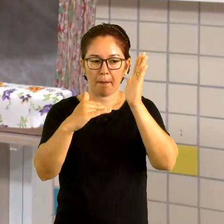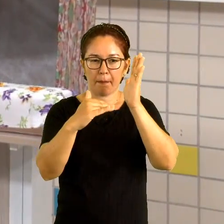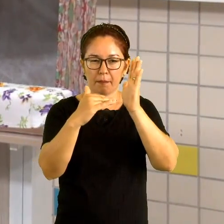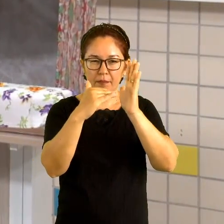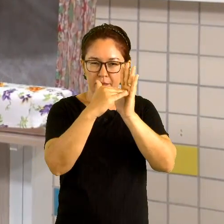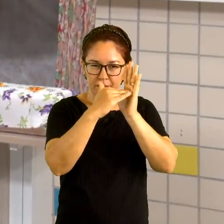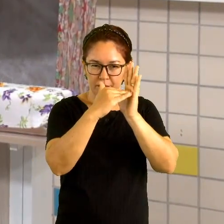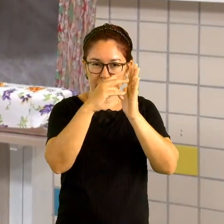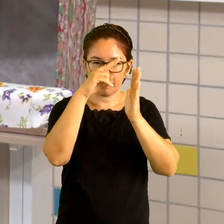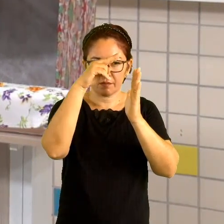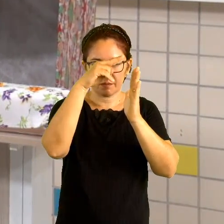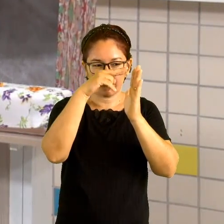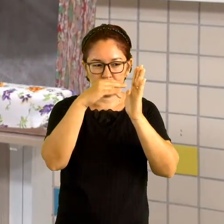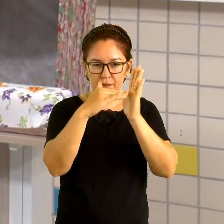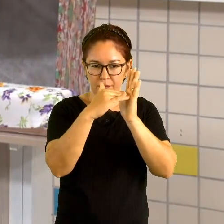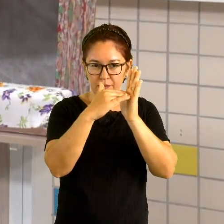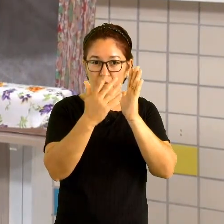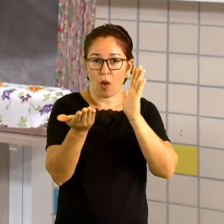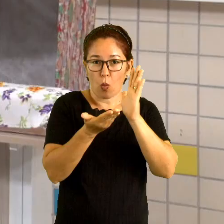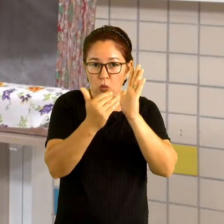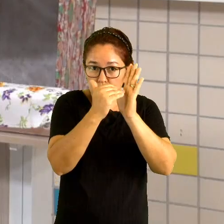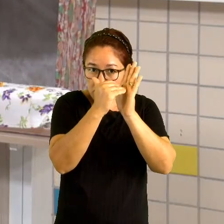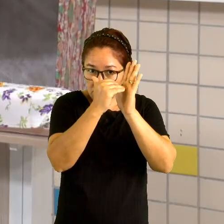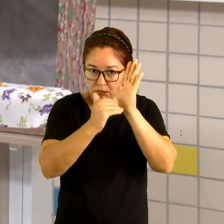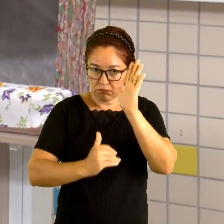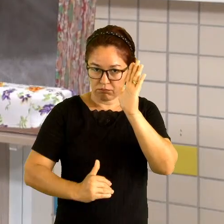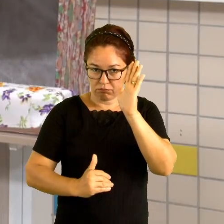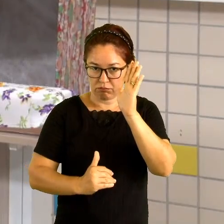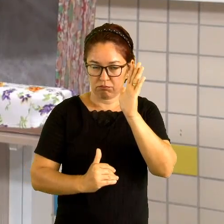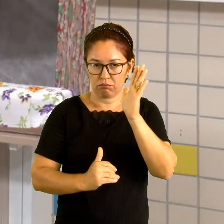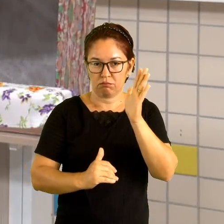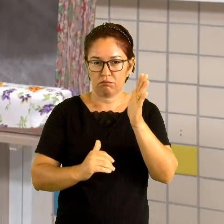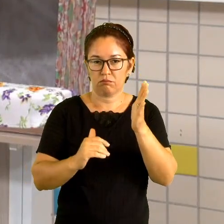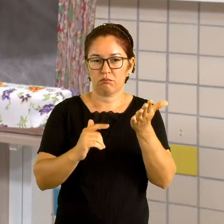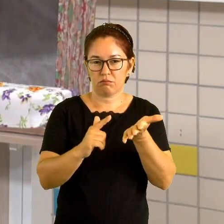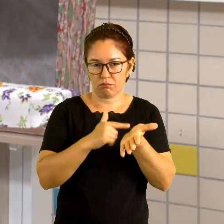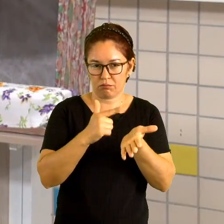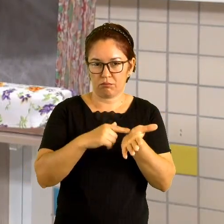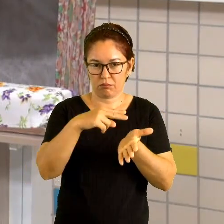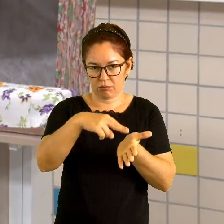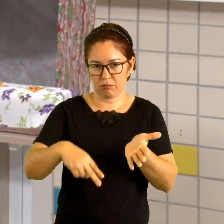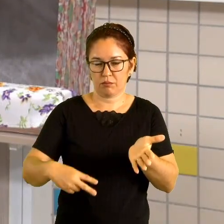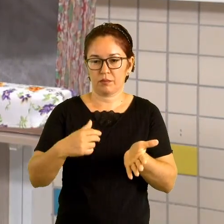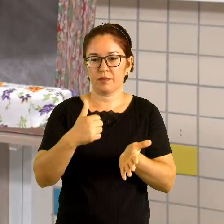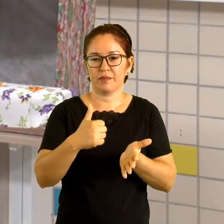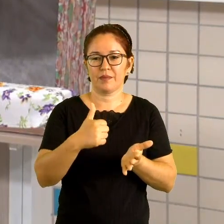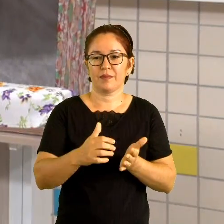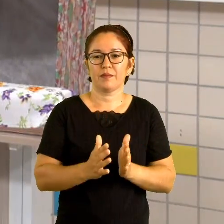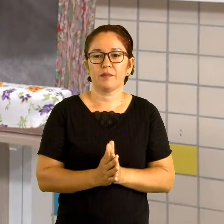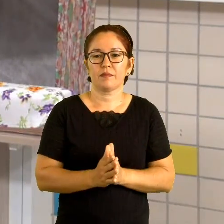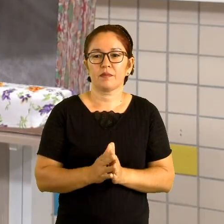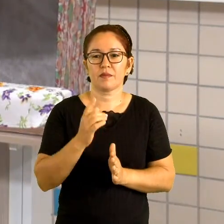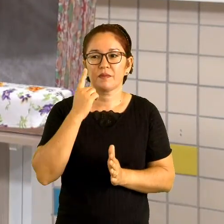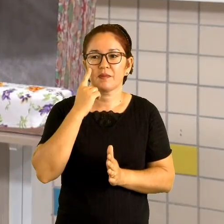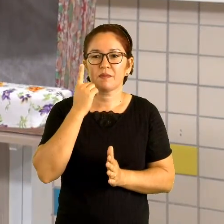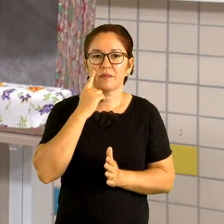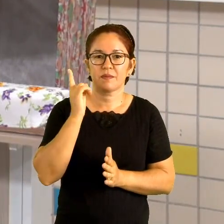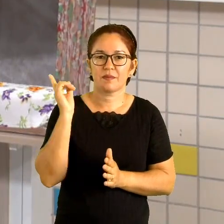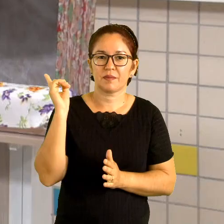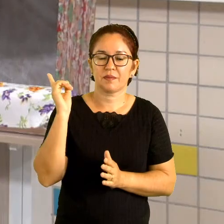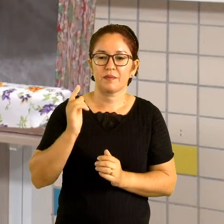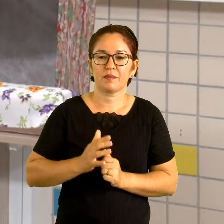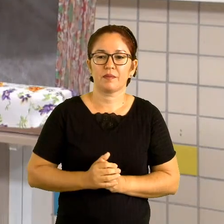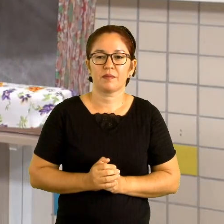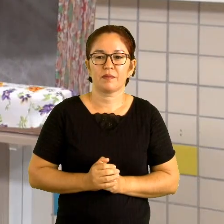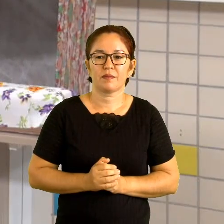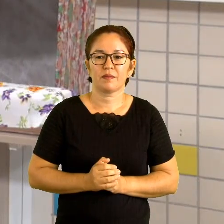páginas e nós paramos justamente aqui. Quando